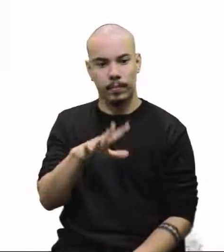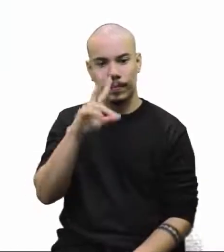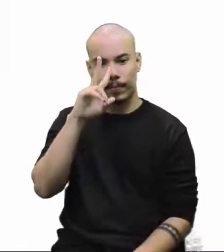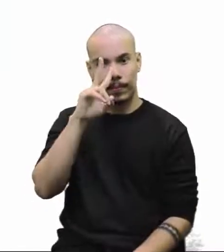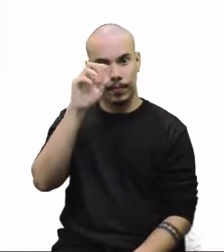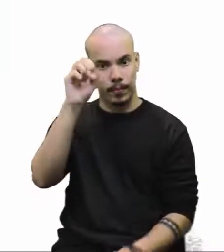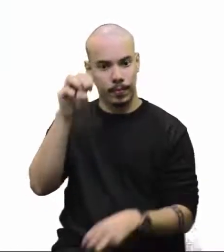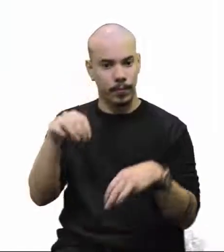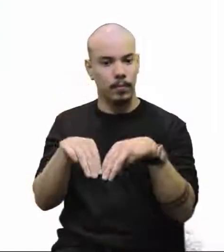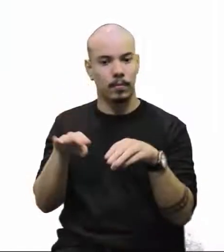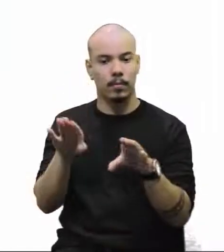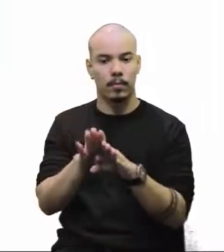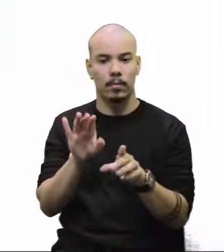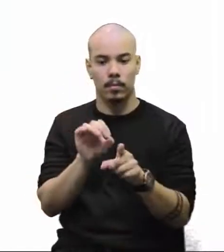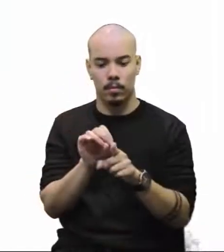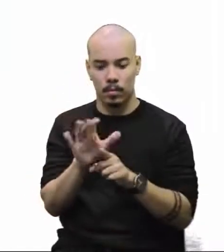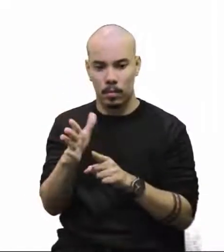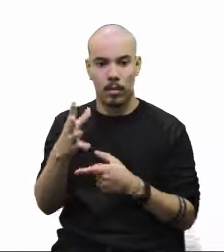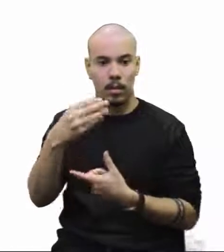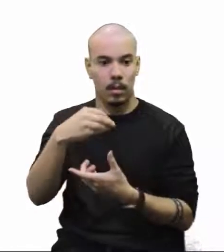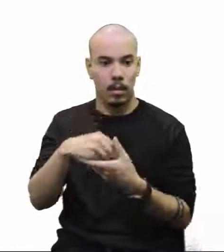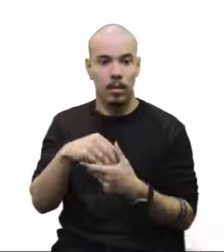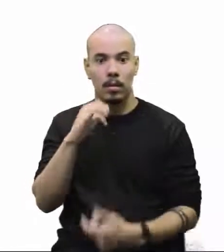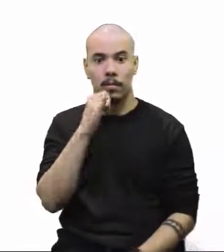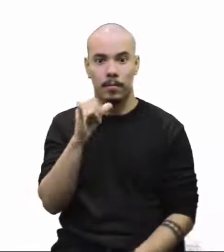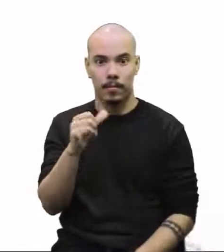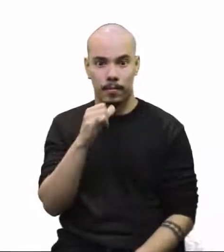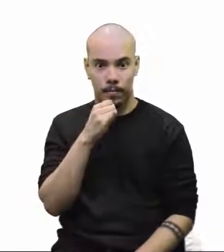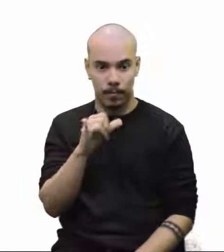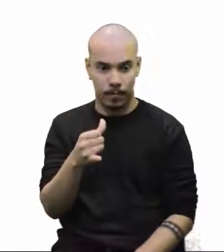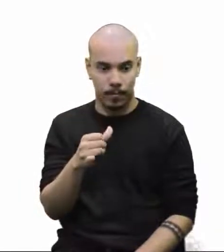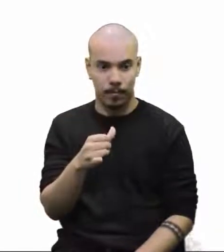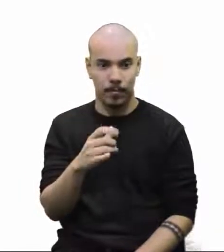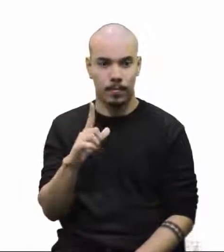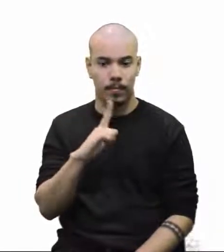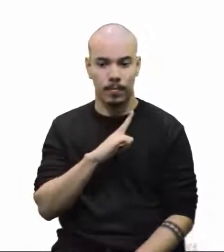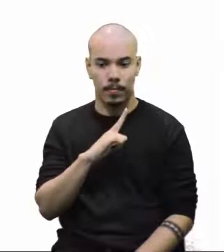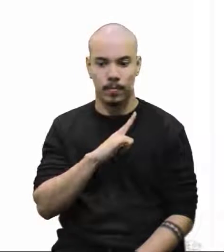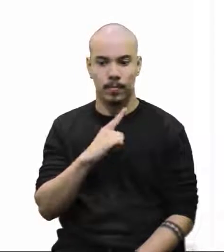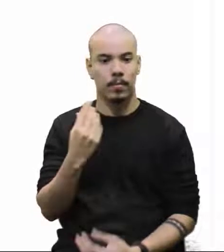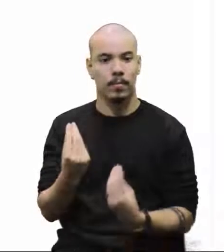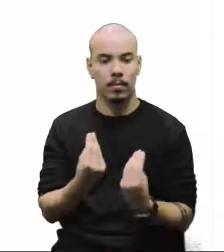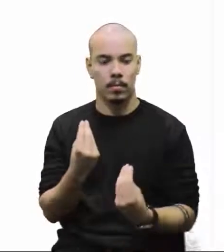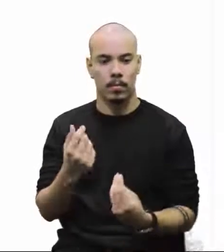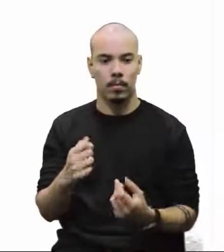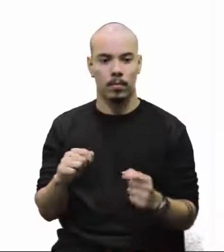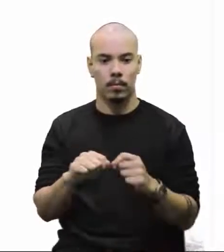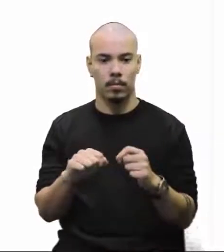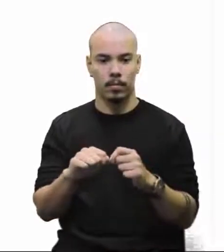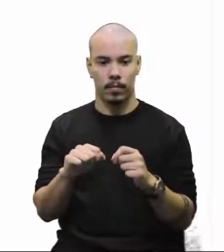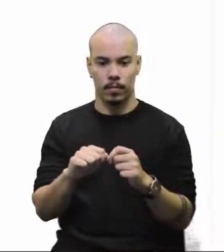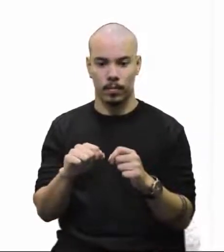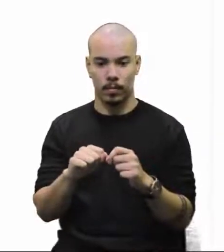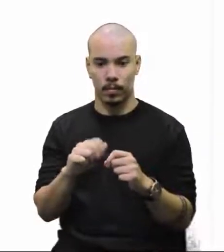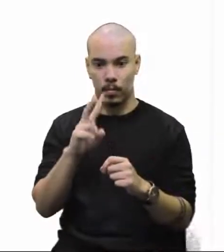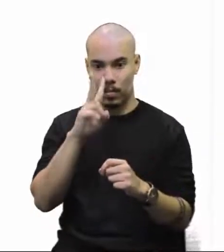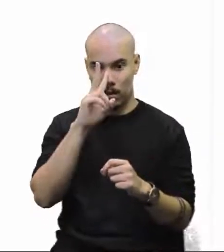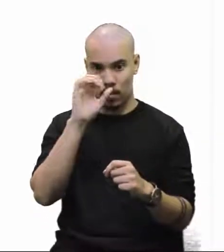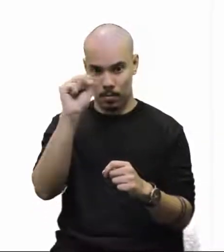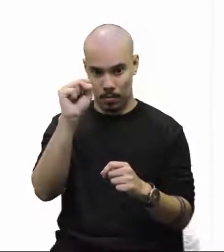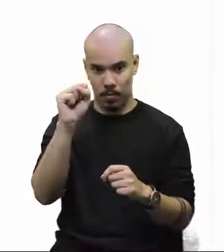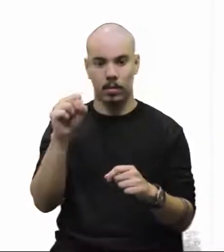força magnética em condutores percorridos por corrente elétrica. Aplicação dos fenômenos relacionados à força